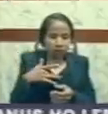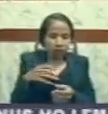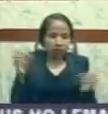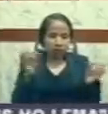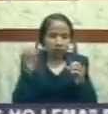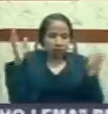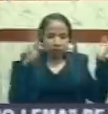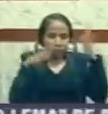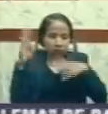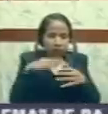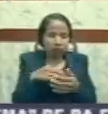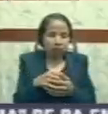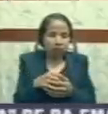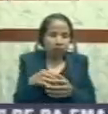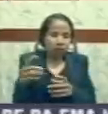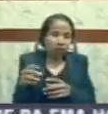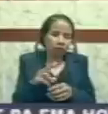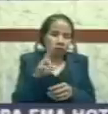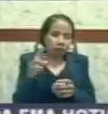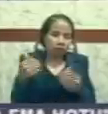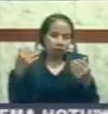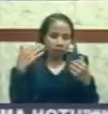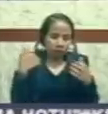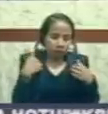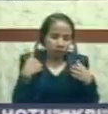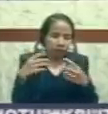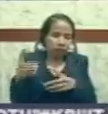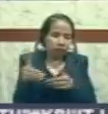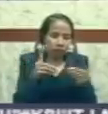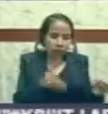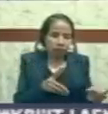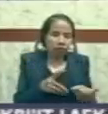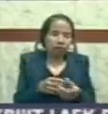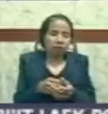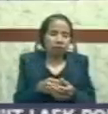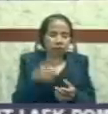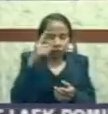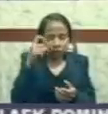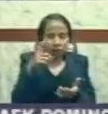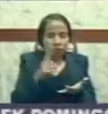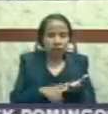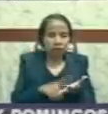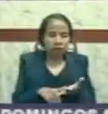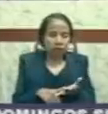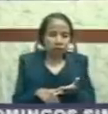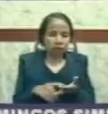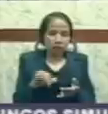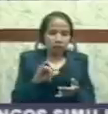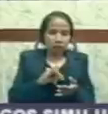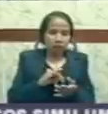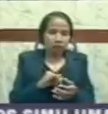dificuldade em termos de implementações. Estamos aí, temos que discutir em Naro. Neve, a